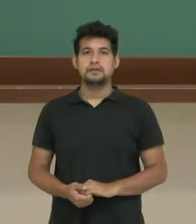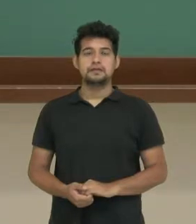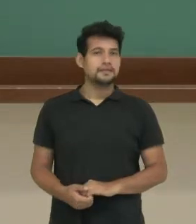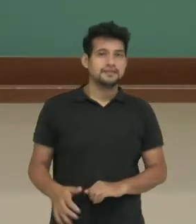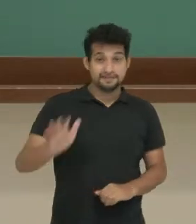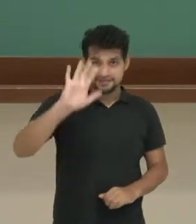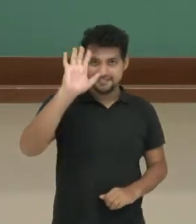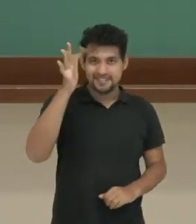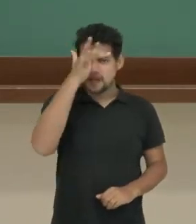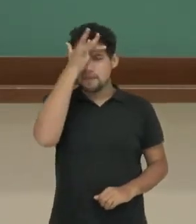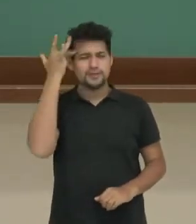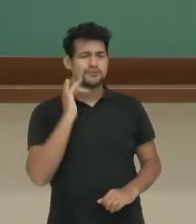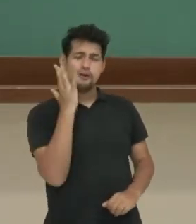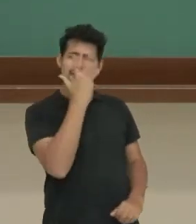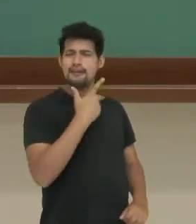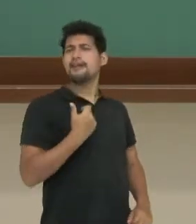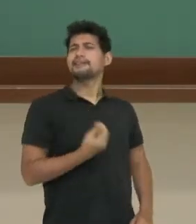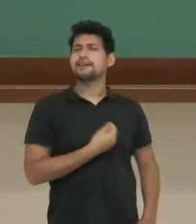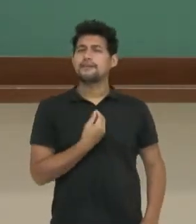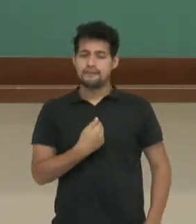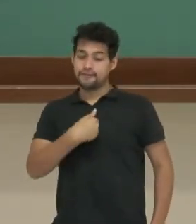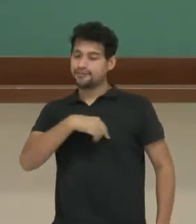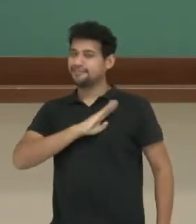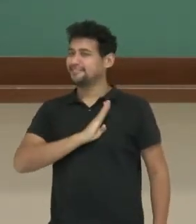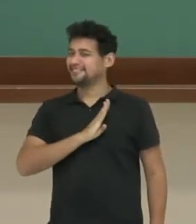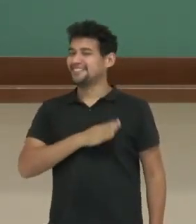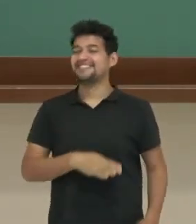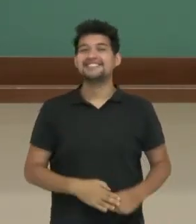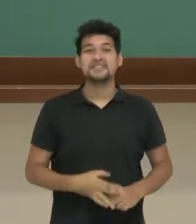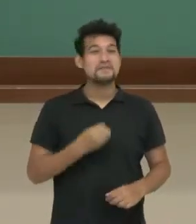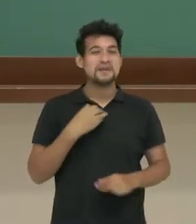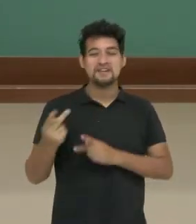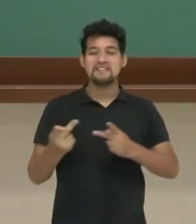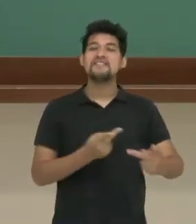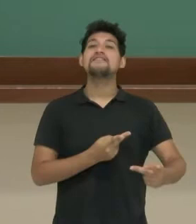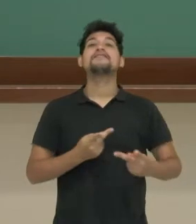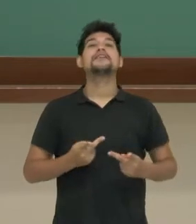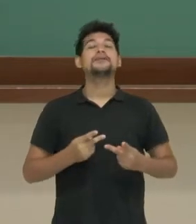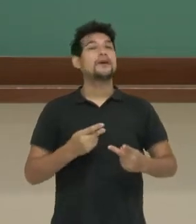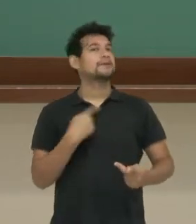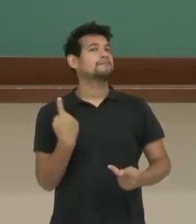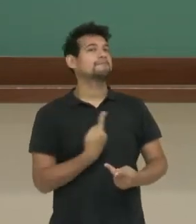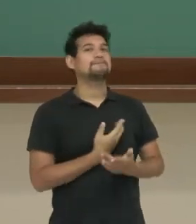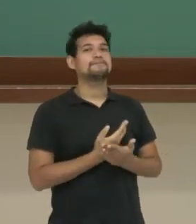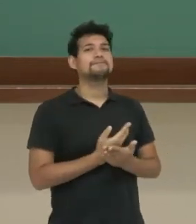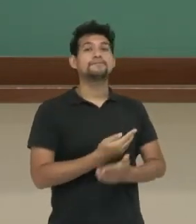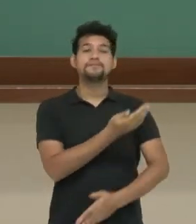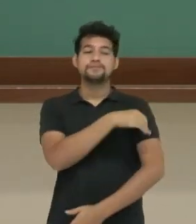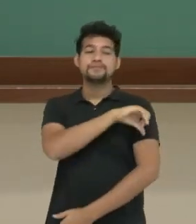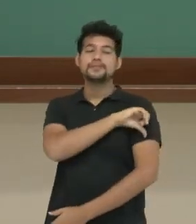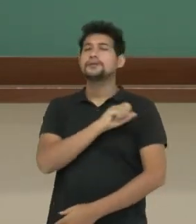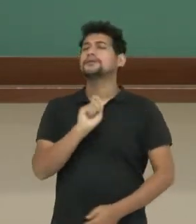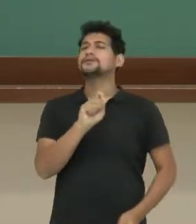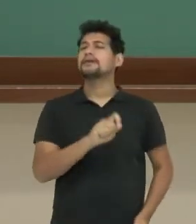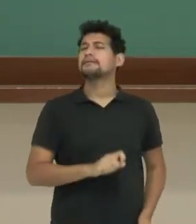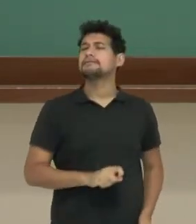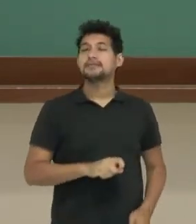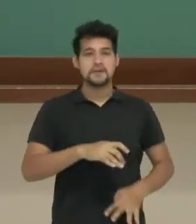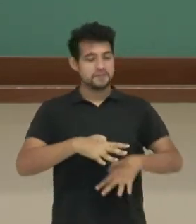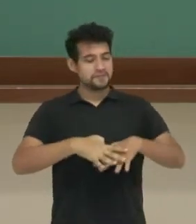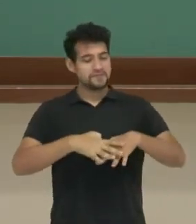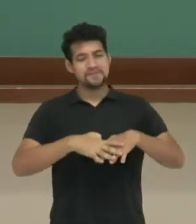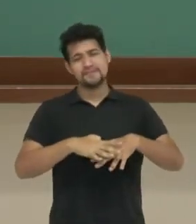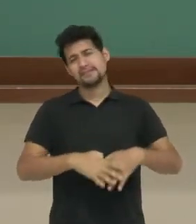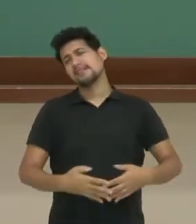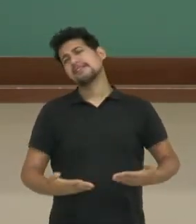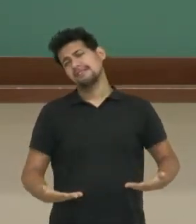Olá, pessoas lindas do meu coração, tudo bem com vocês? Sejam muito bem-vindos a mais uma aula do nono ano de matemática, onde